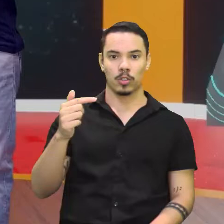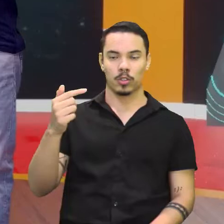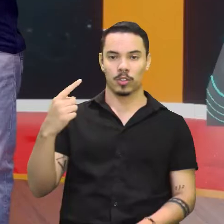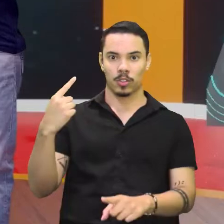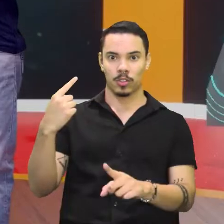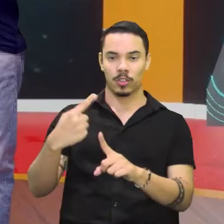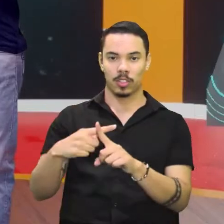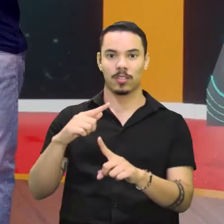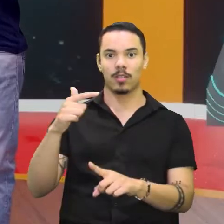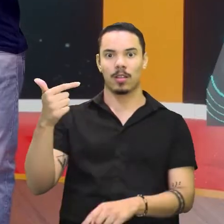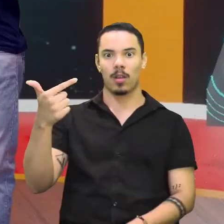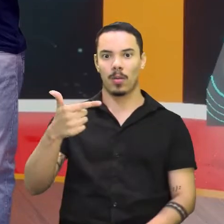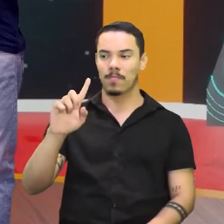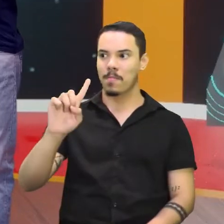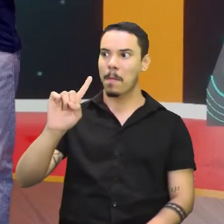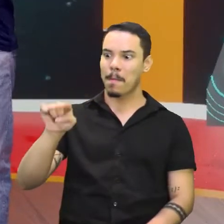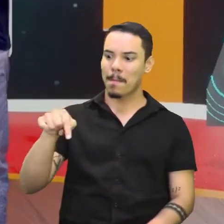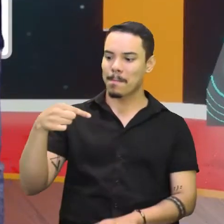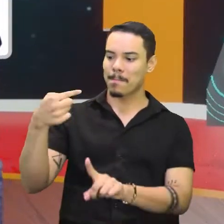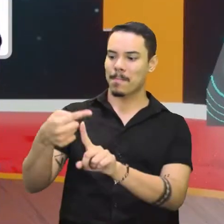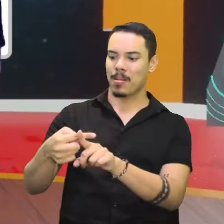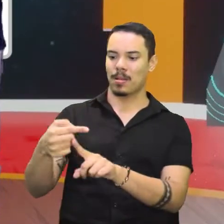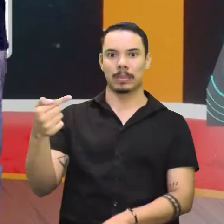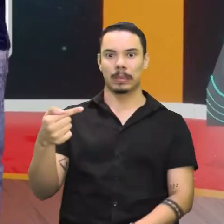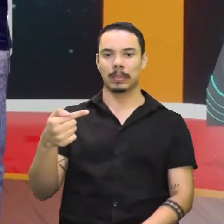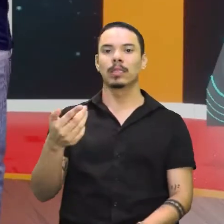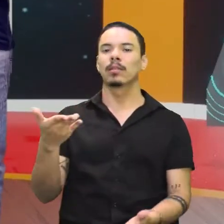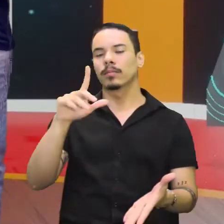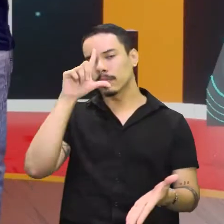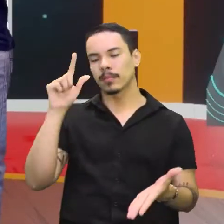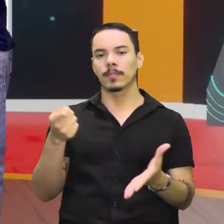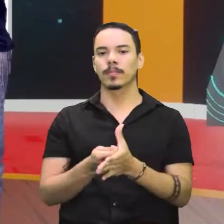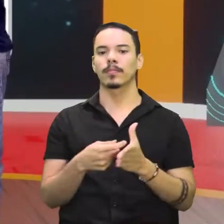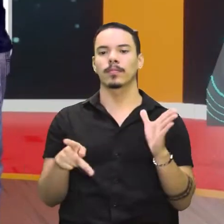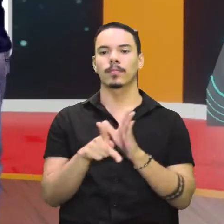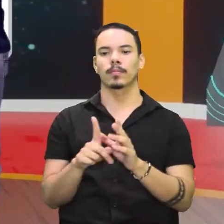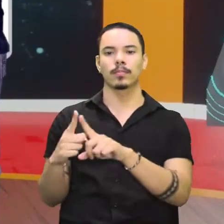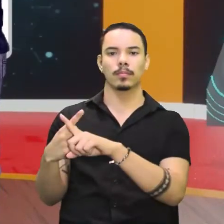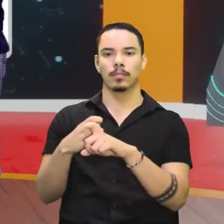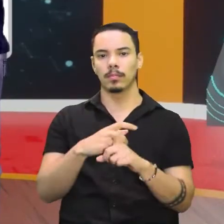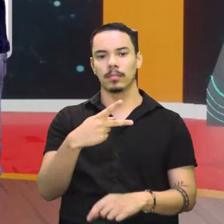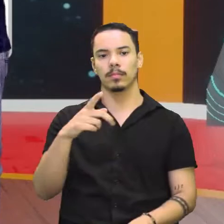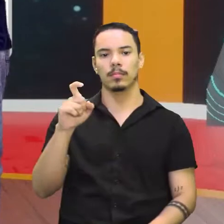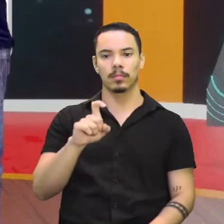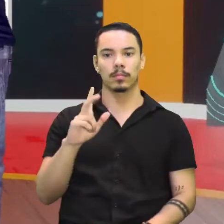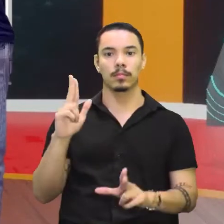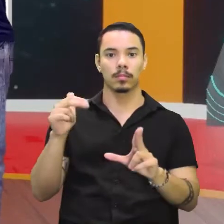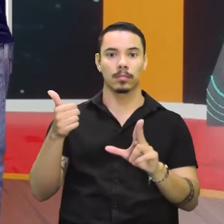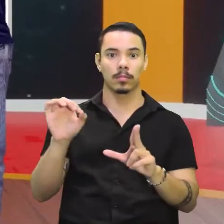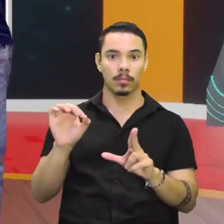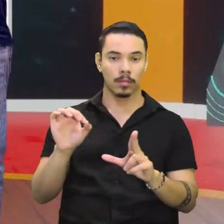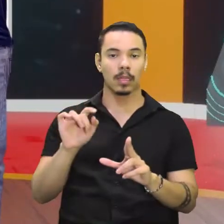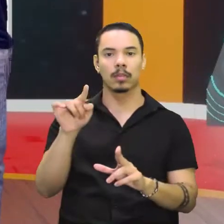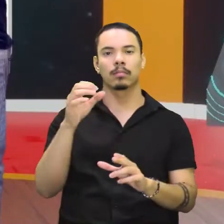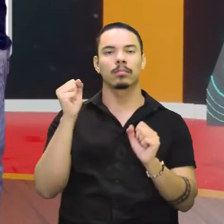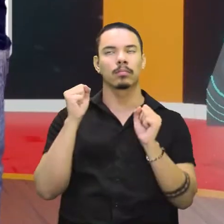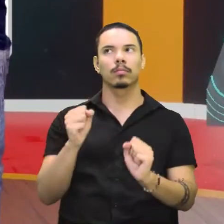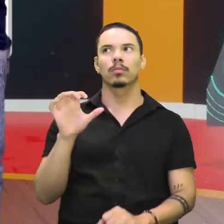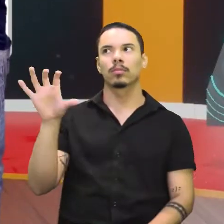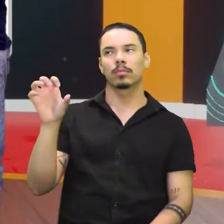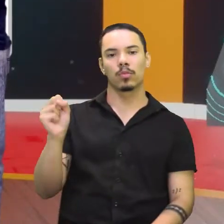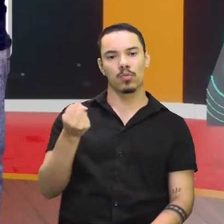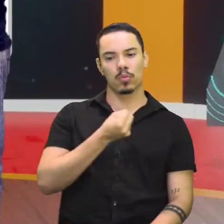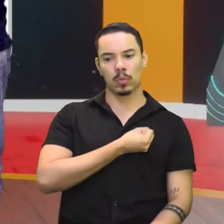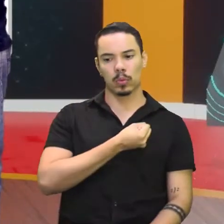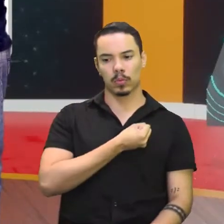ele fala assim, determine a raiz do polinômio para P de x igual a 10. Vou ter que pegar um número que